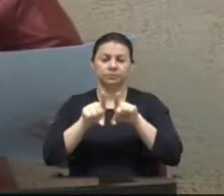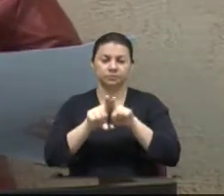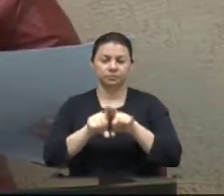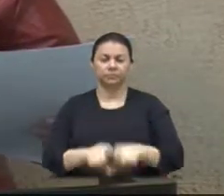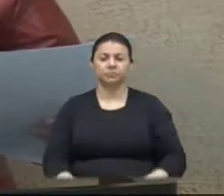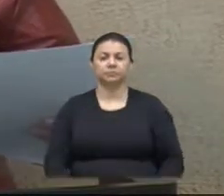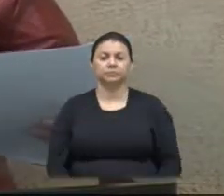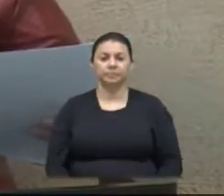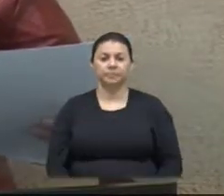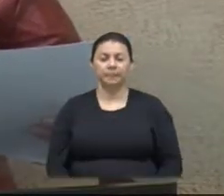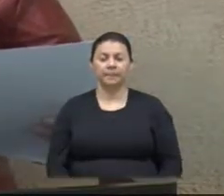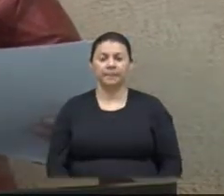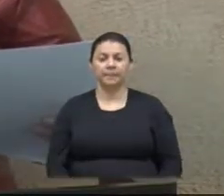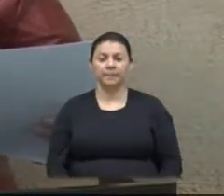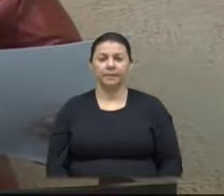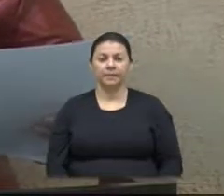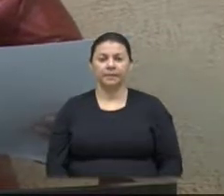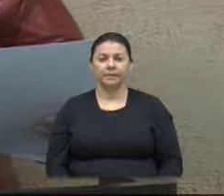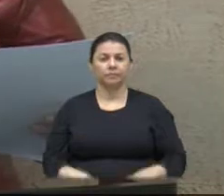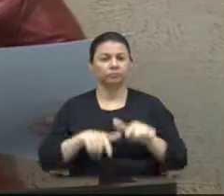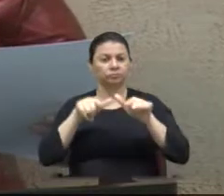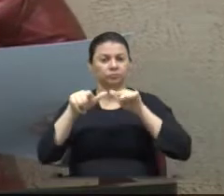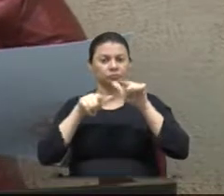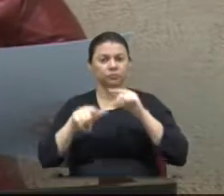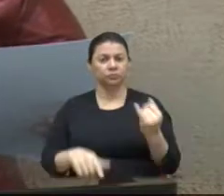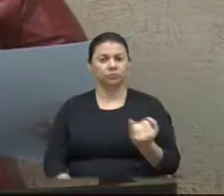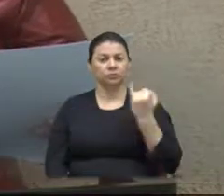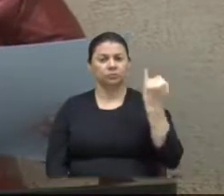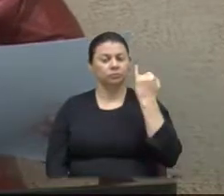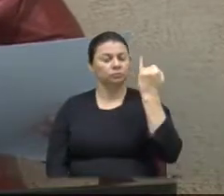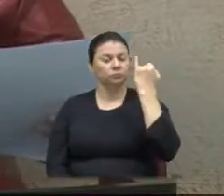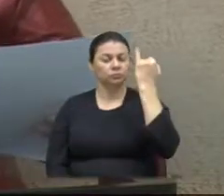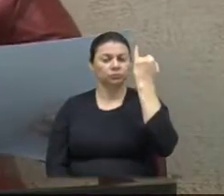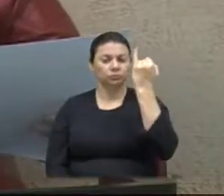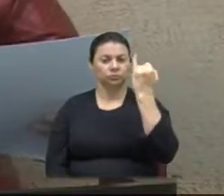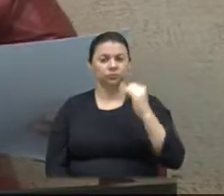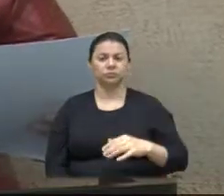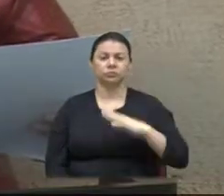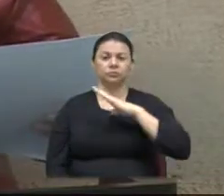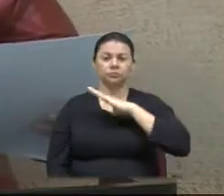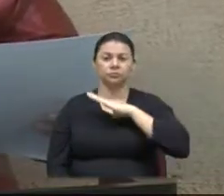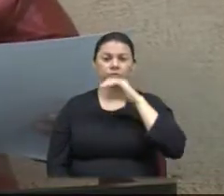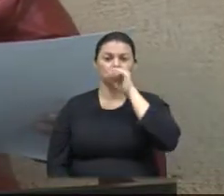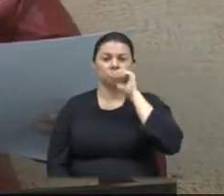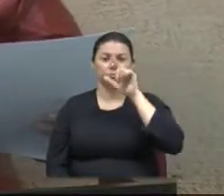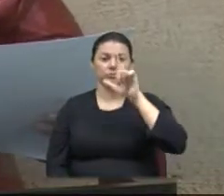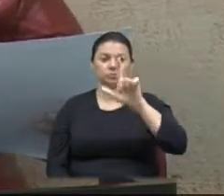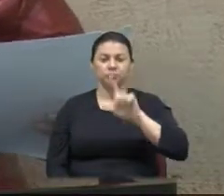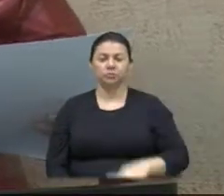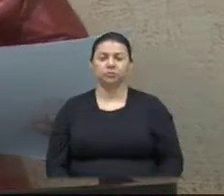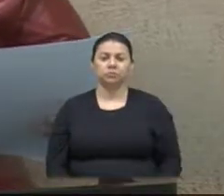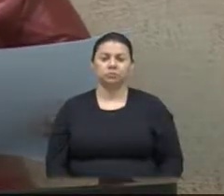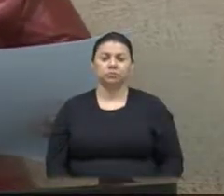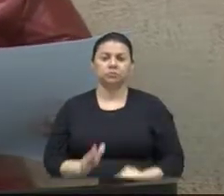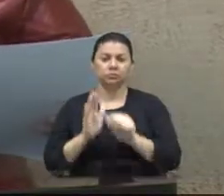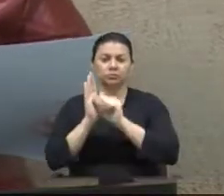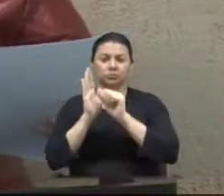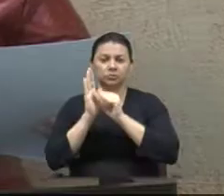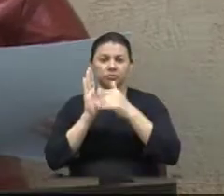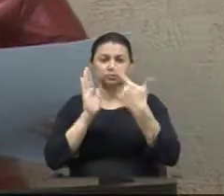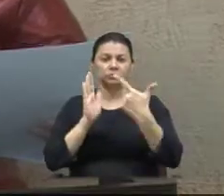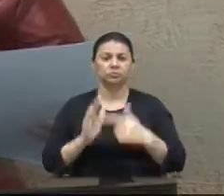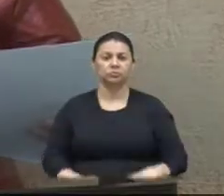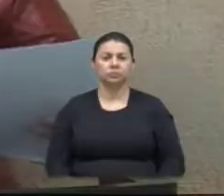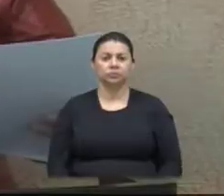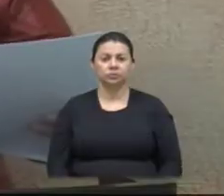pelo relevante é pelos relevantes serviços prestados à nossa cidade artigo 2 as despesas decorrentes da